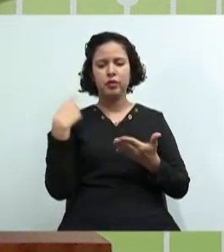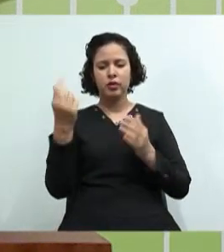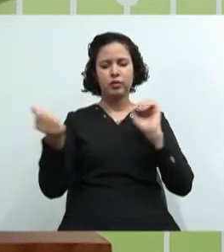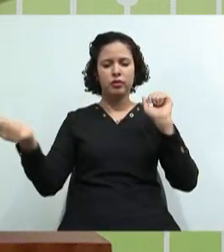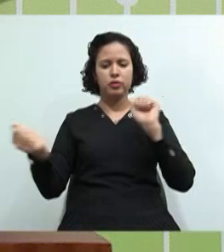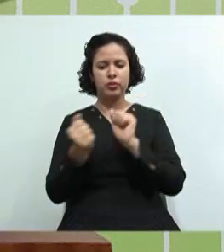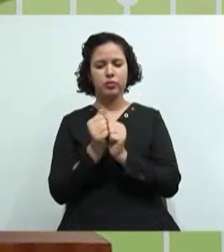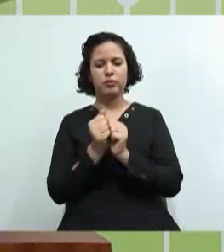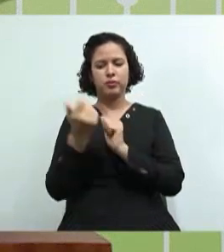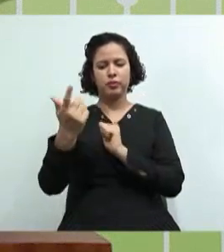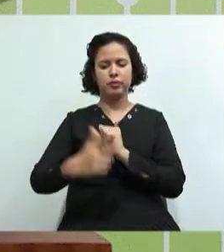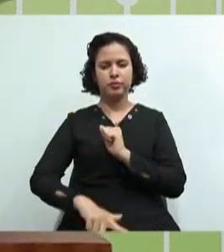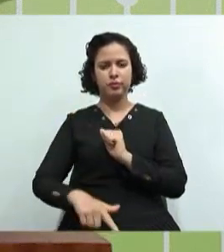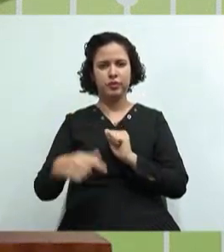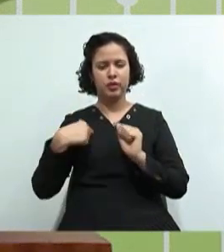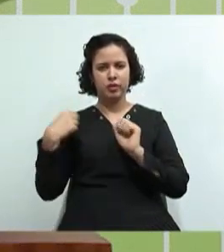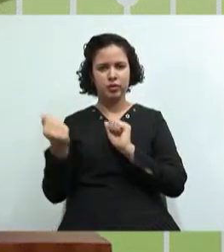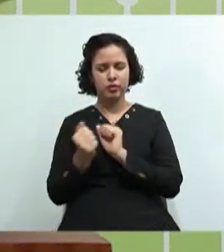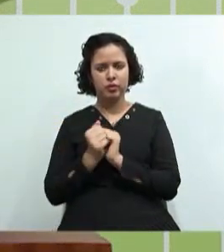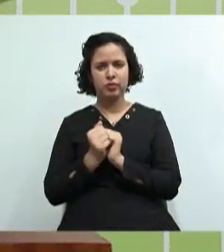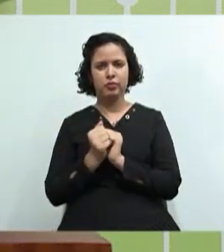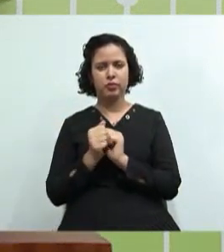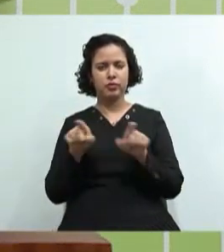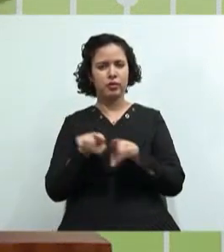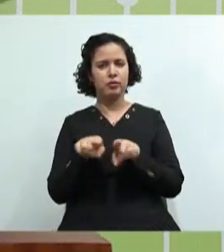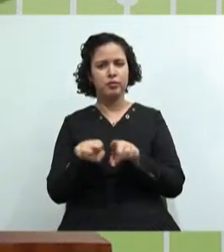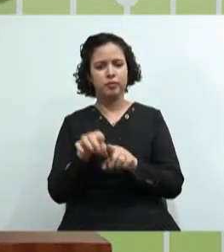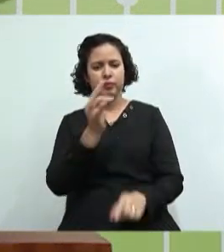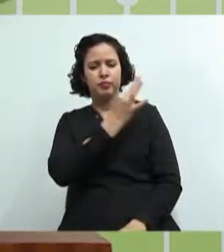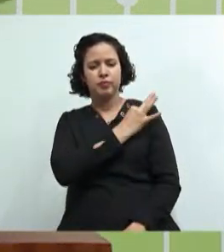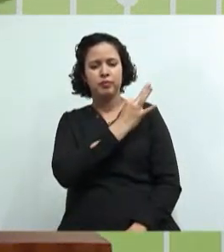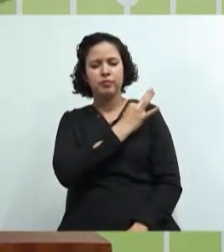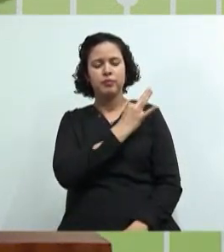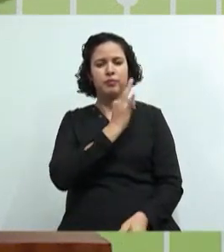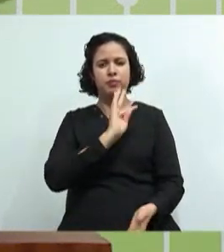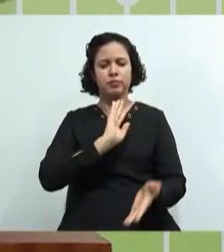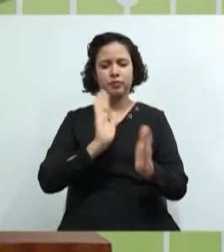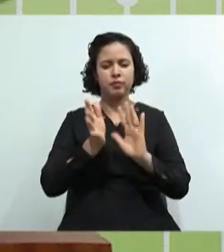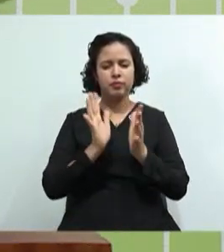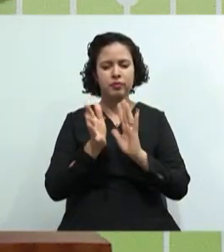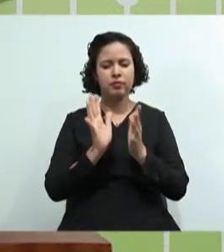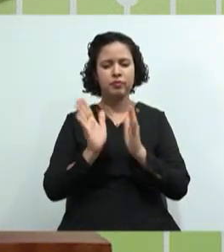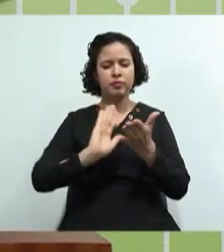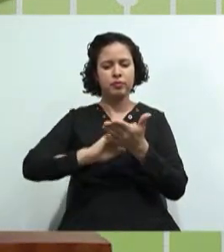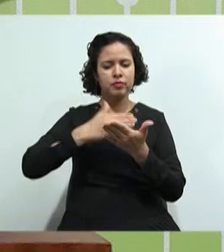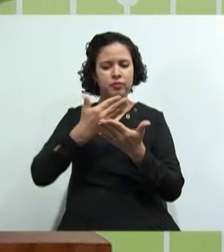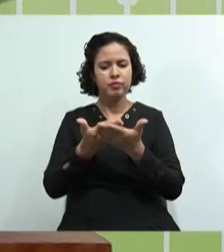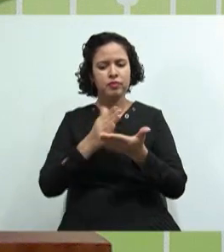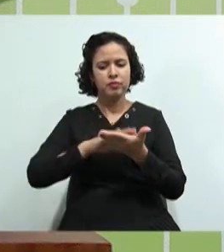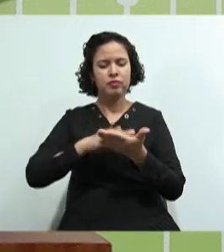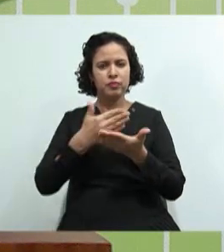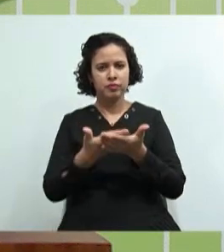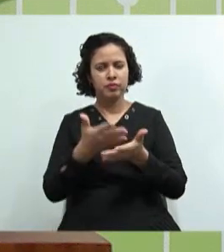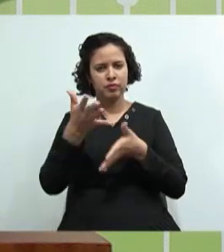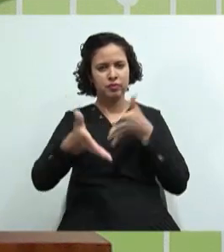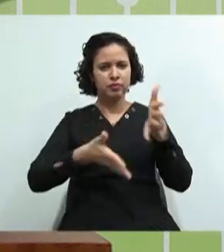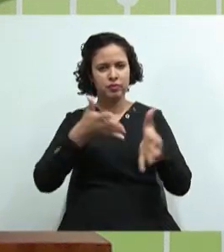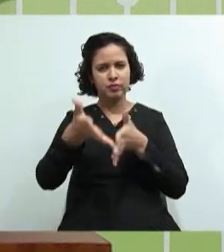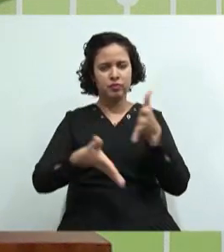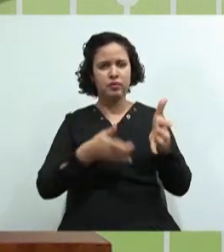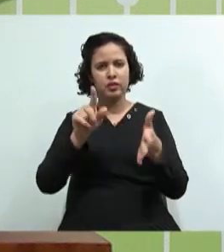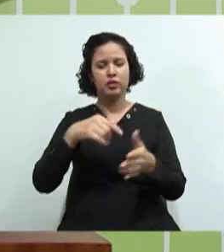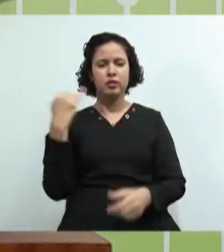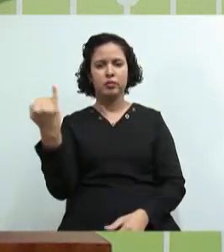juntos novamente, é claro, eu, o professor Jorge, a Tamires, que está aí, né, com esses sinais aí, com a língua brasileira de sinais. É